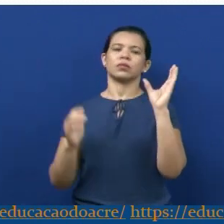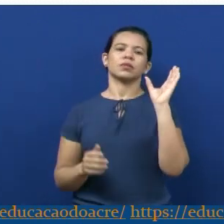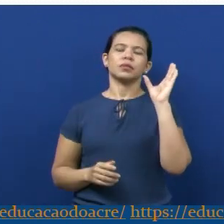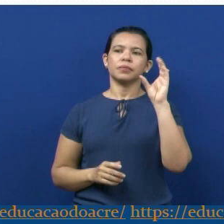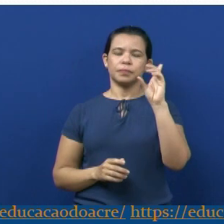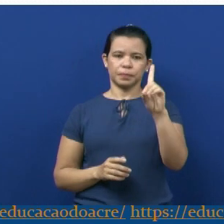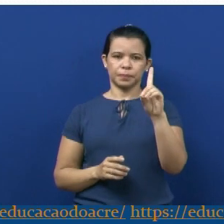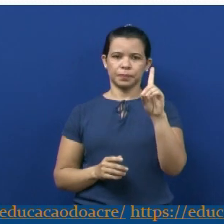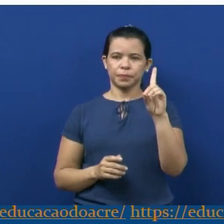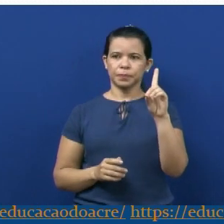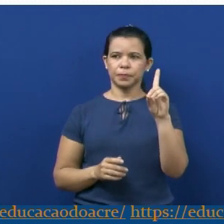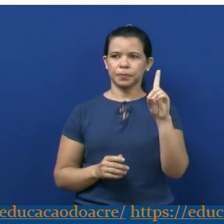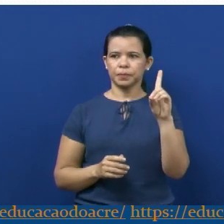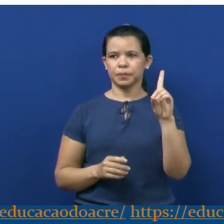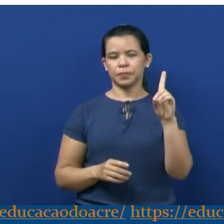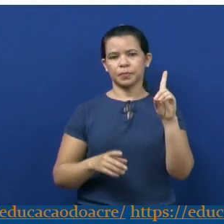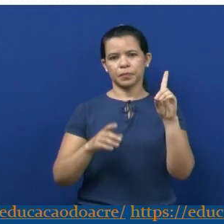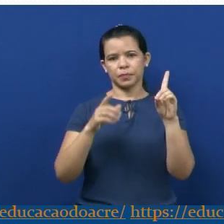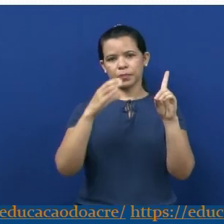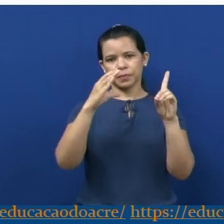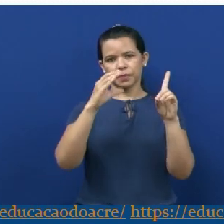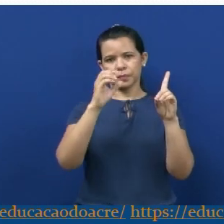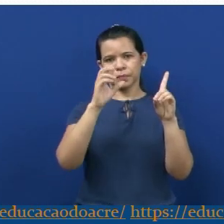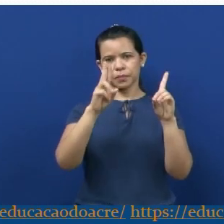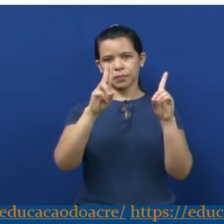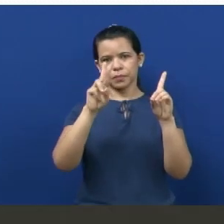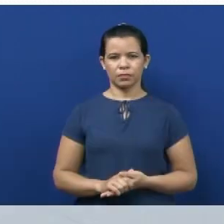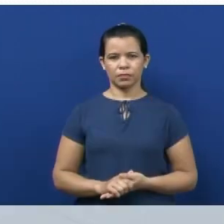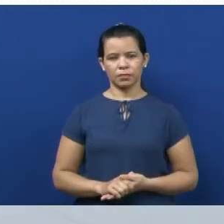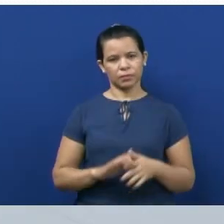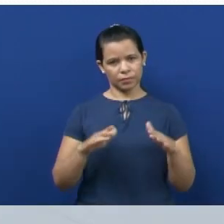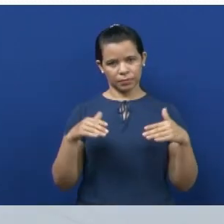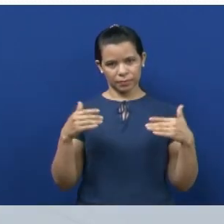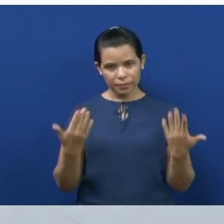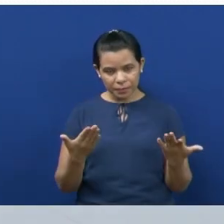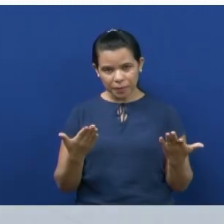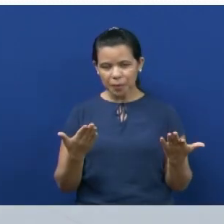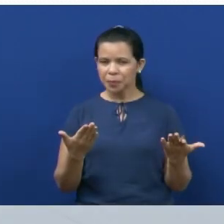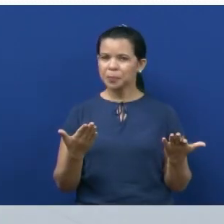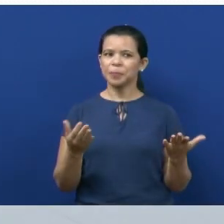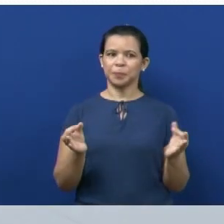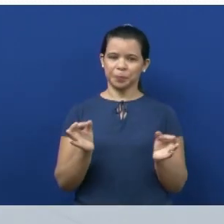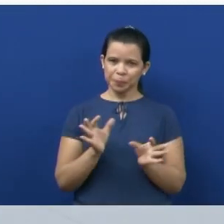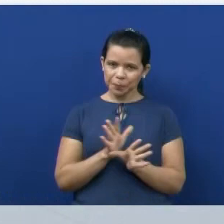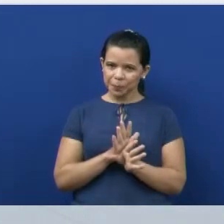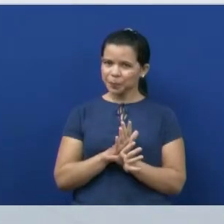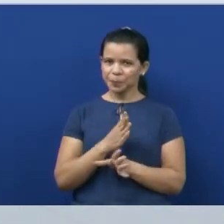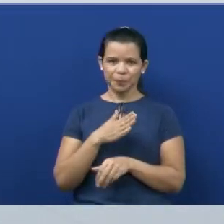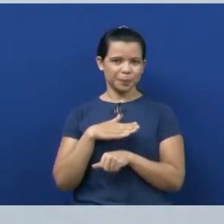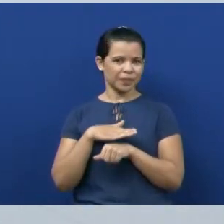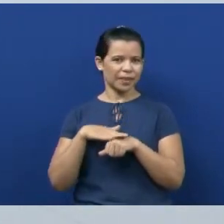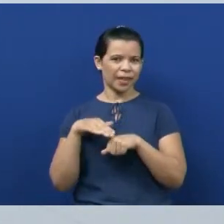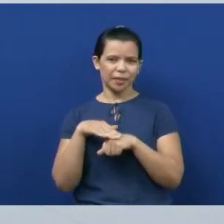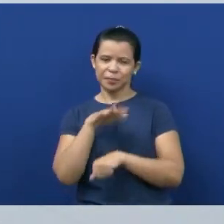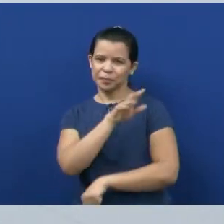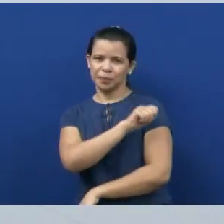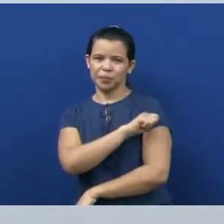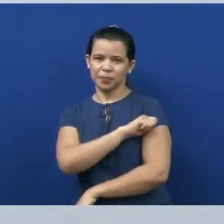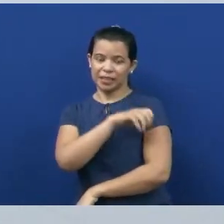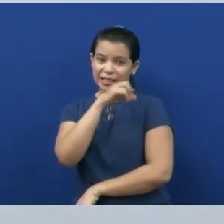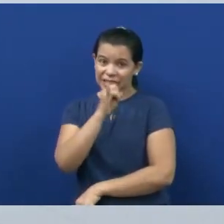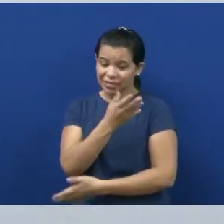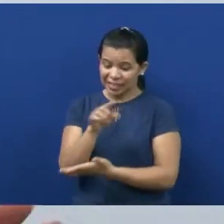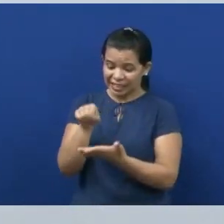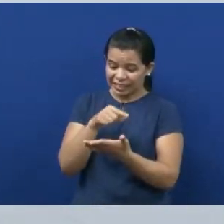temos na letra D uma partida de futebol, que é curta duração. Então é isso, queridos alunos. Se você não acertou essas questões